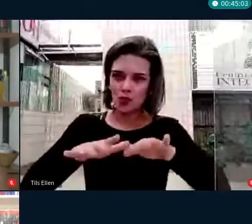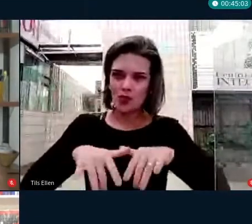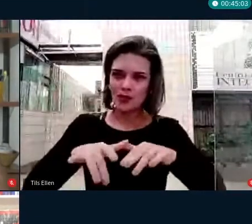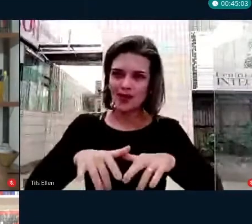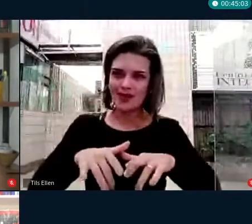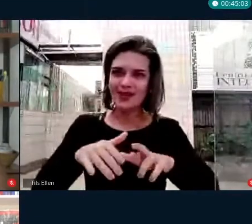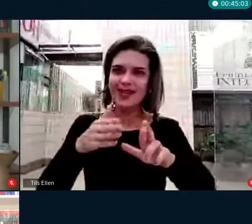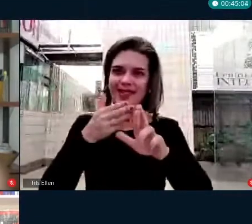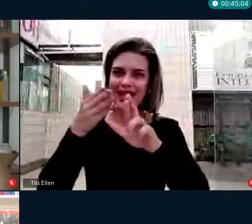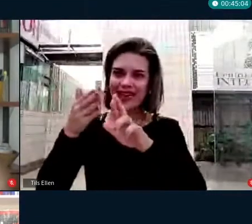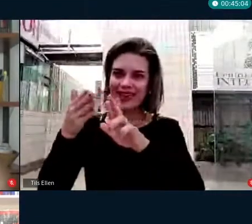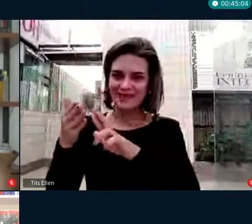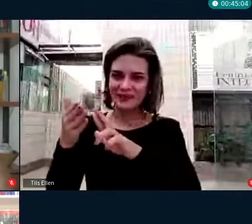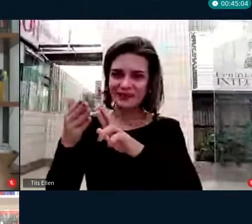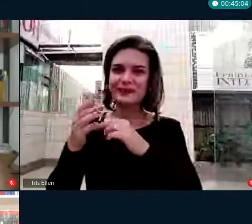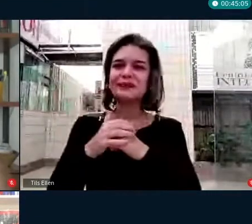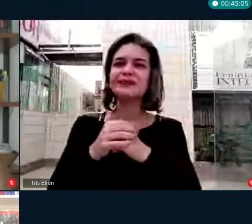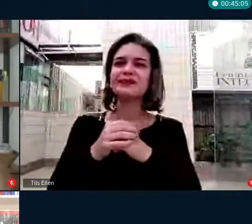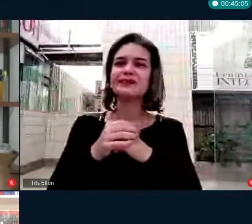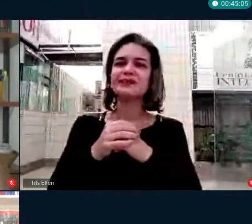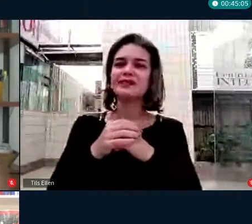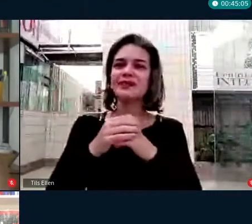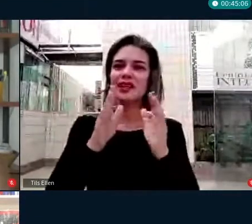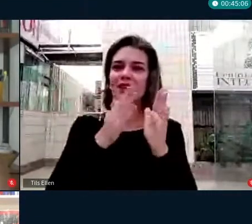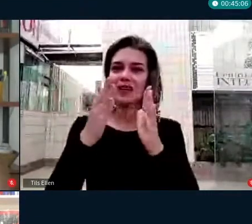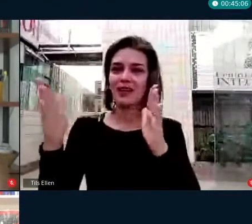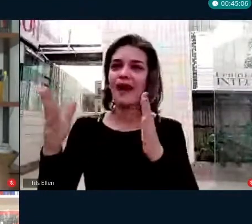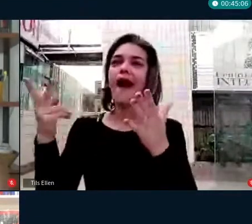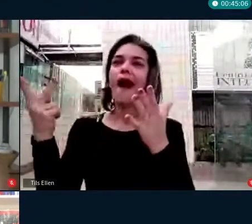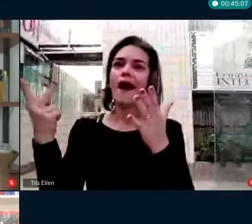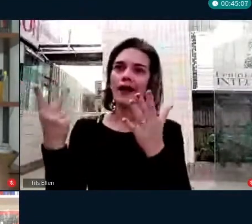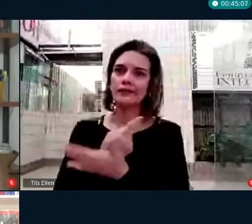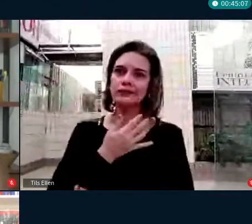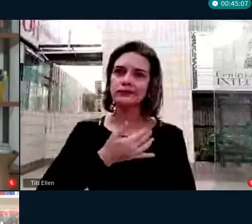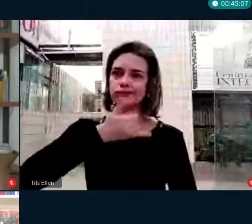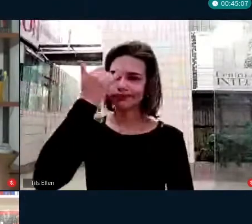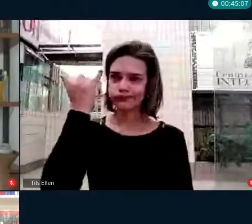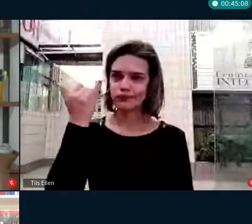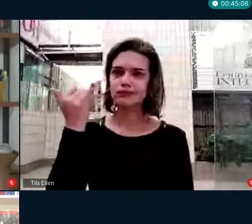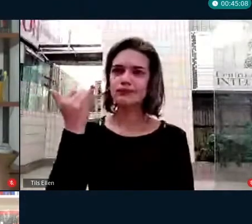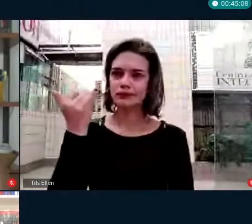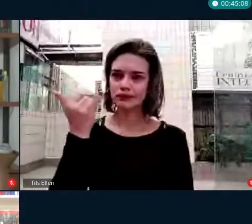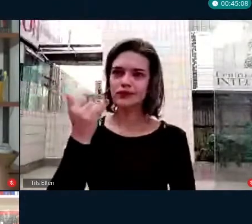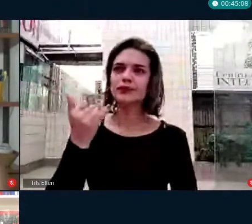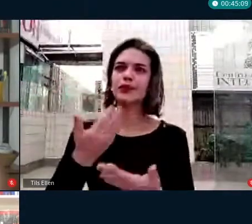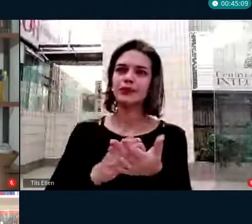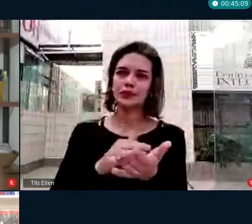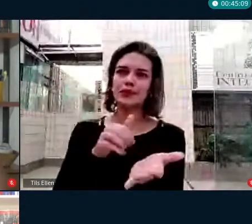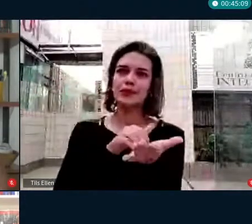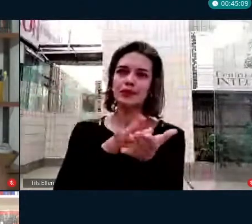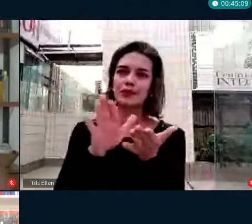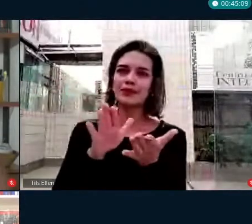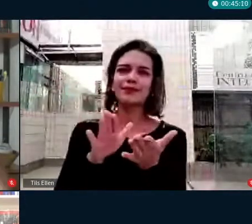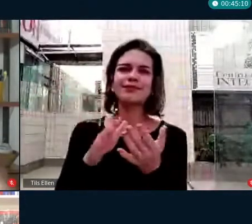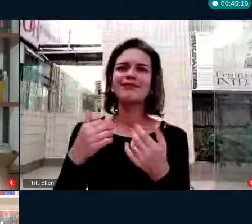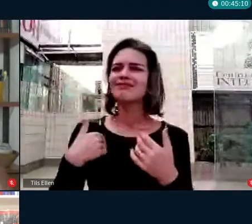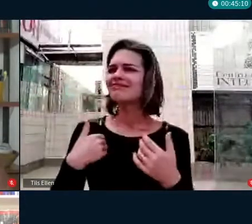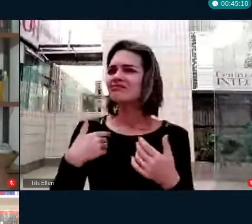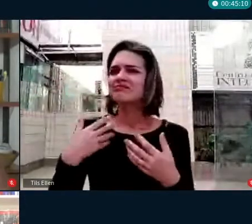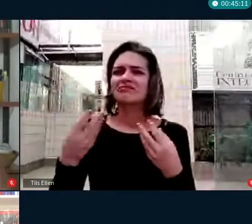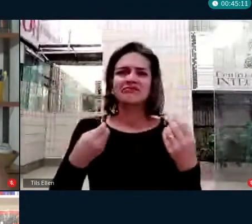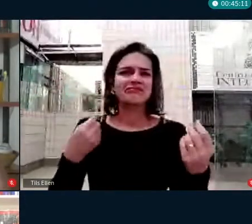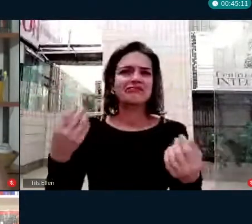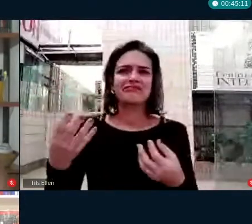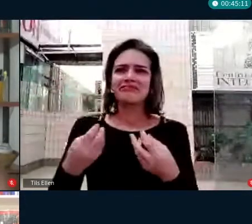referencial teórico, esse episódio aconteceu, né? Então, eu nem, assim, enfim,